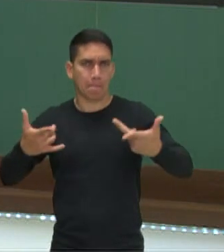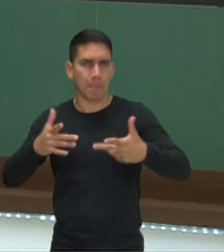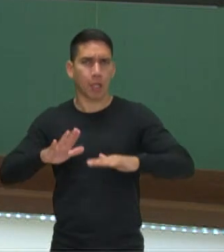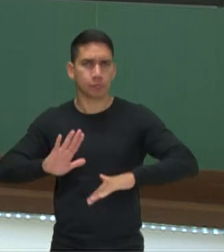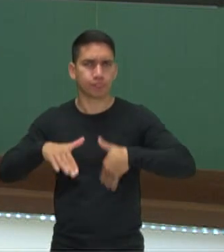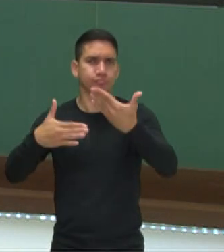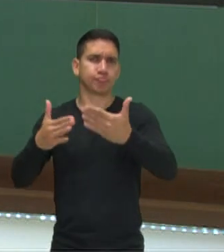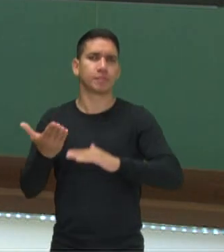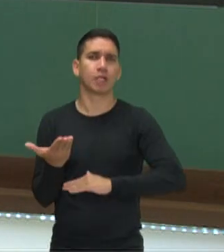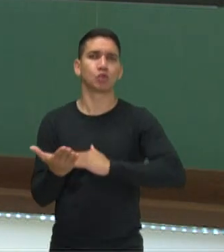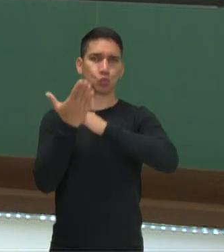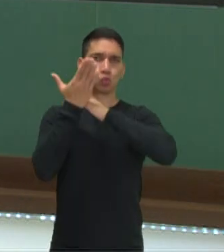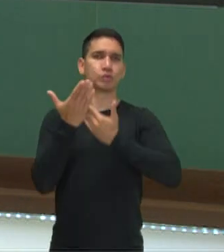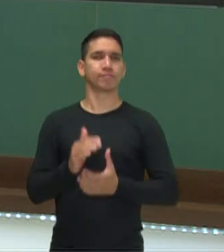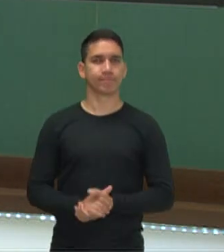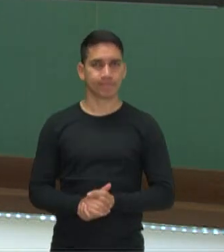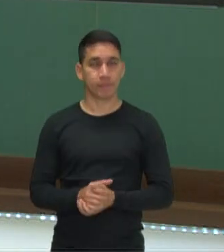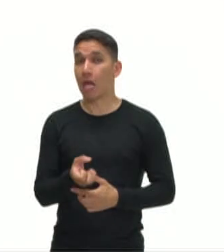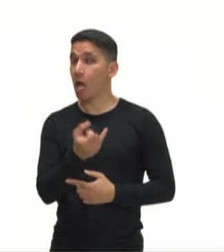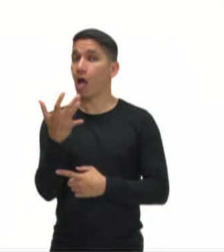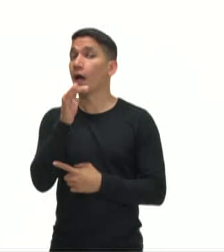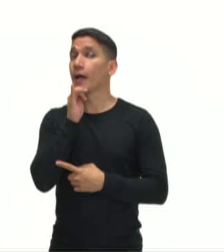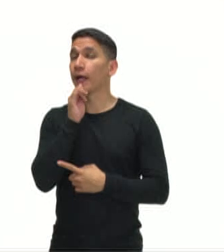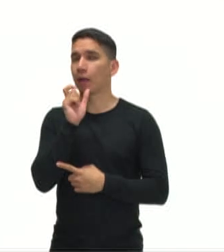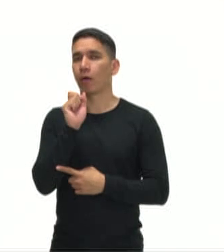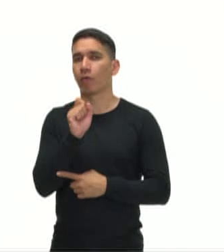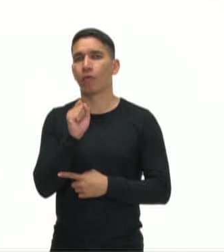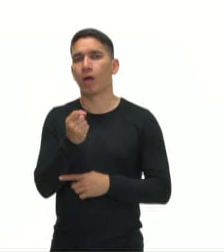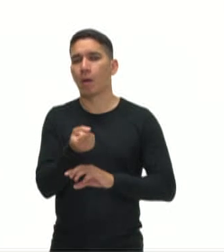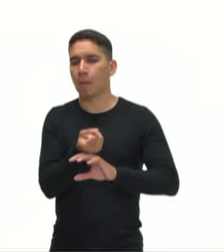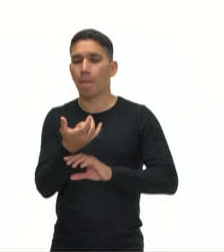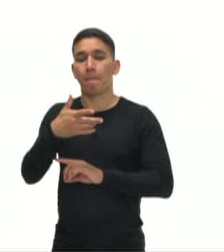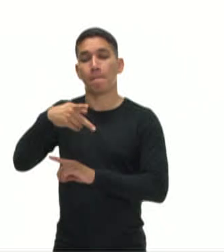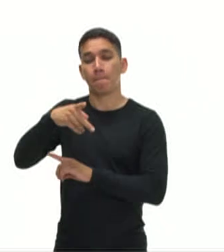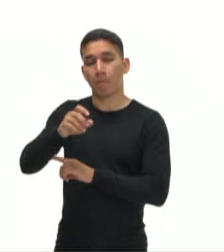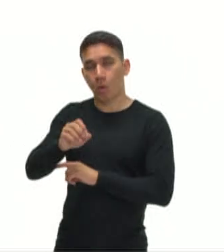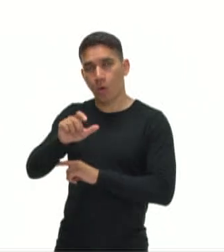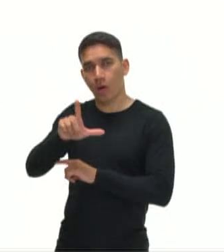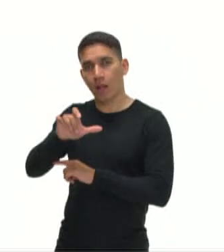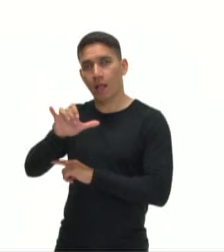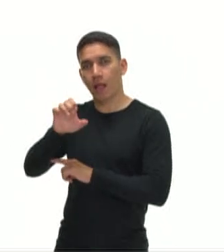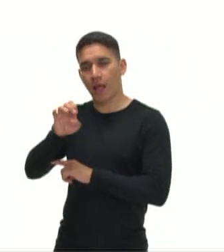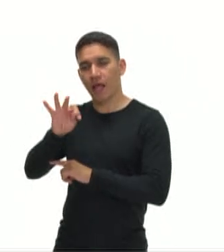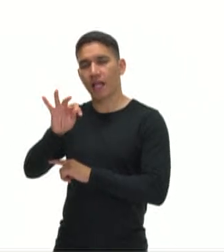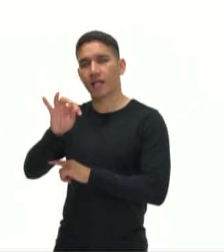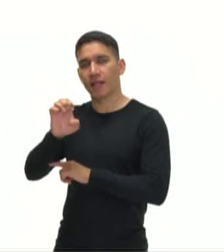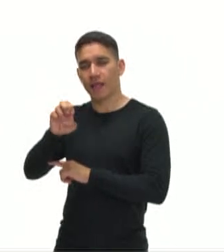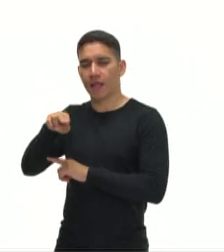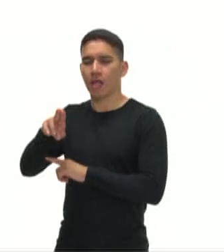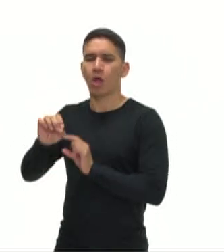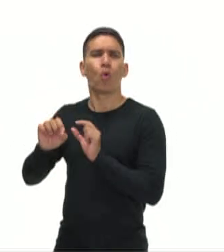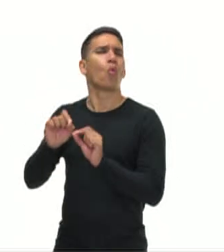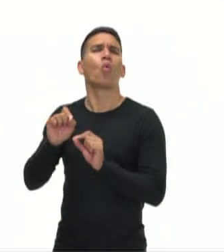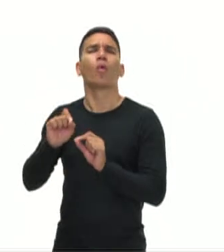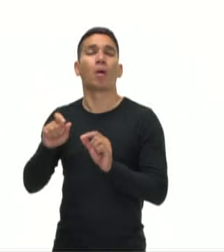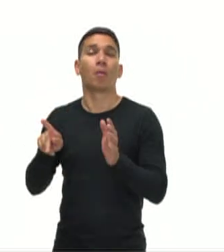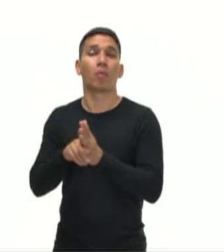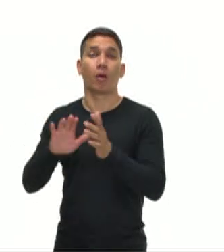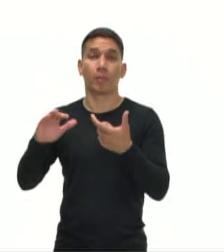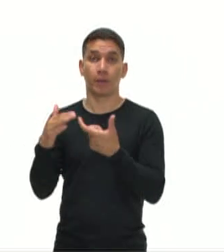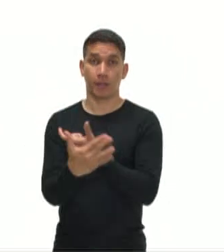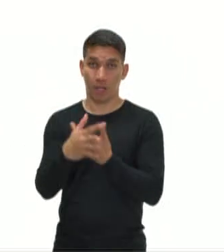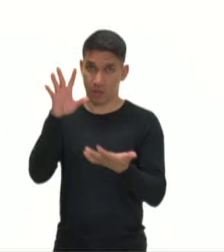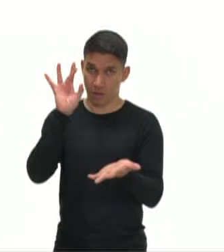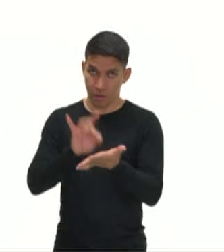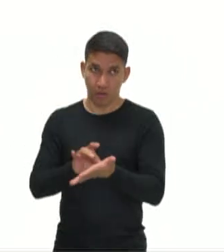tá? Agora, mais alguns exemplos. O polietileno ou polieteno, de acordo com a denominação